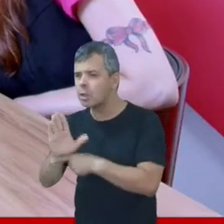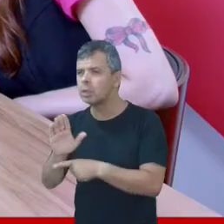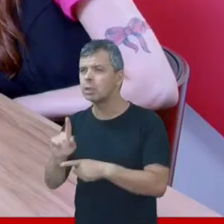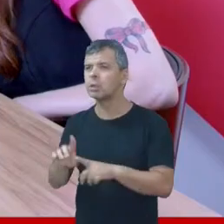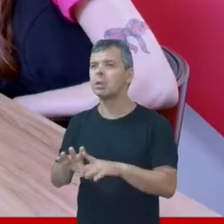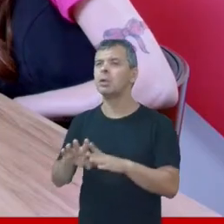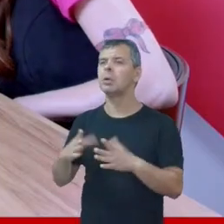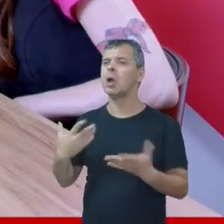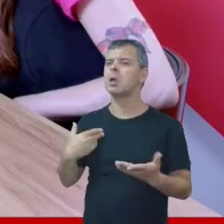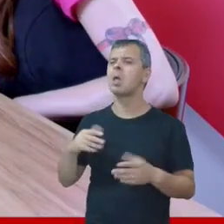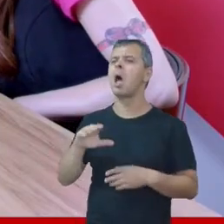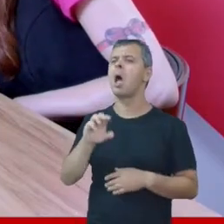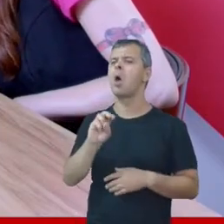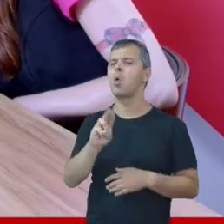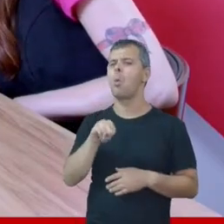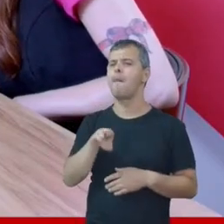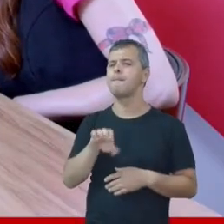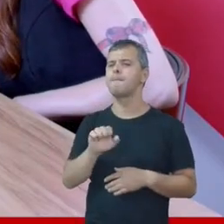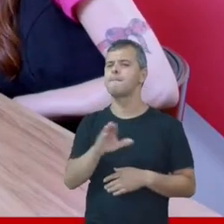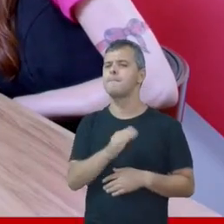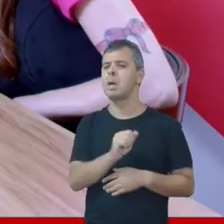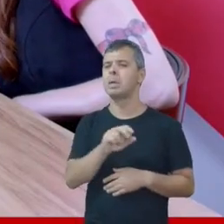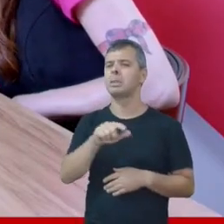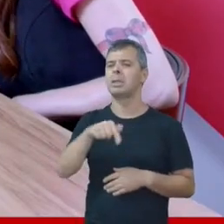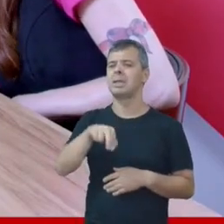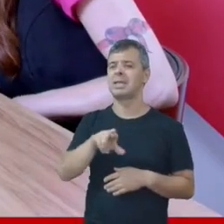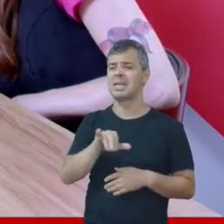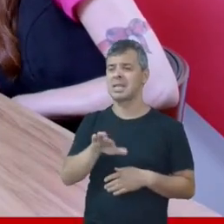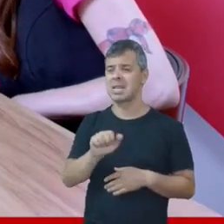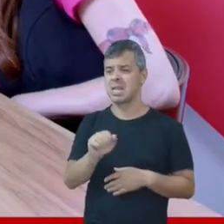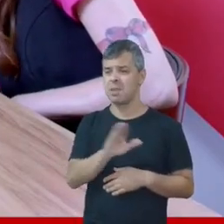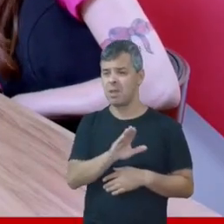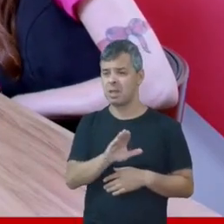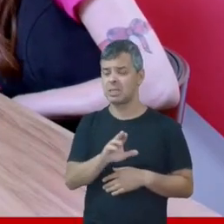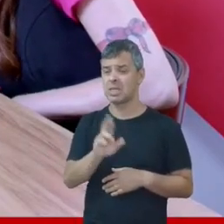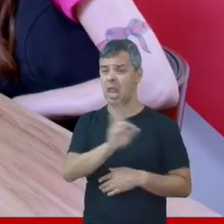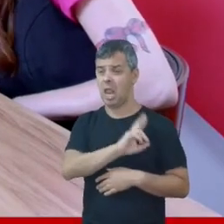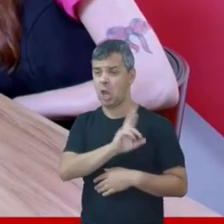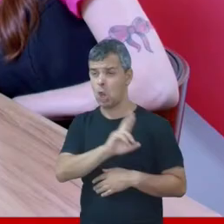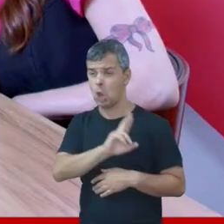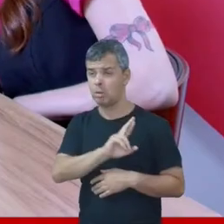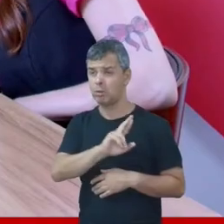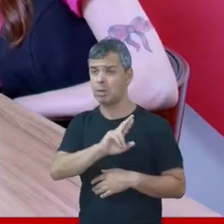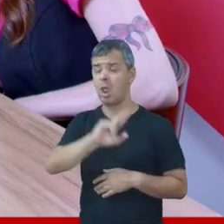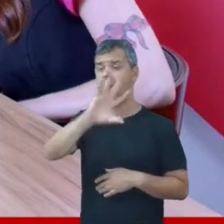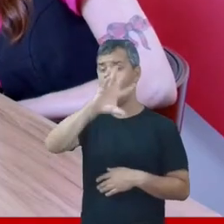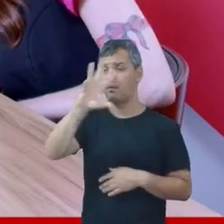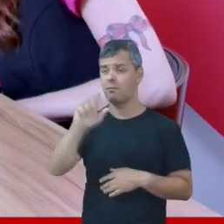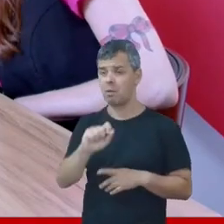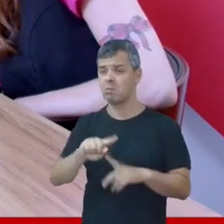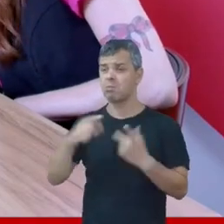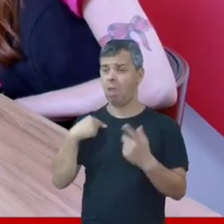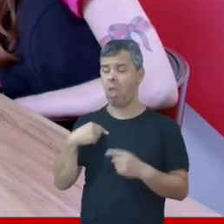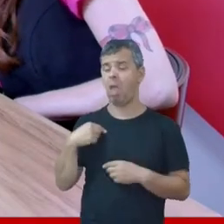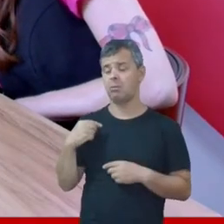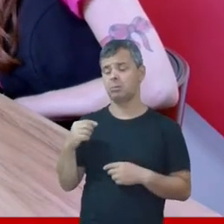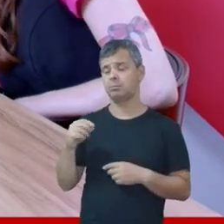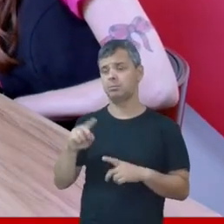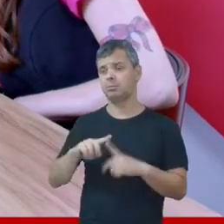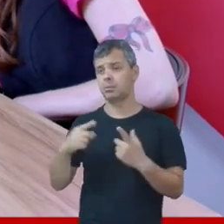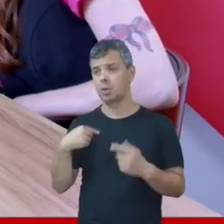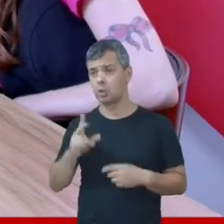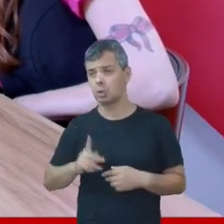através da Umbanda, do Candomblé, da Quimbanda, das religiões de matriz africana, Já é o suficiente pra já é o gente. suficiente. Mas